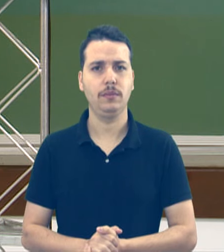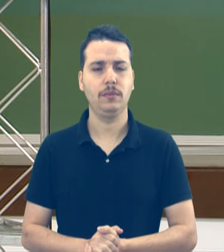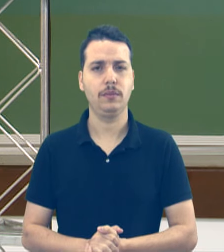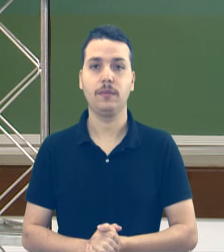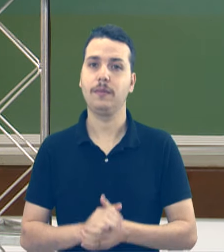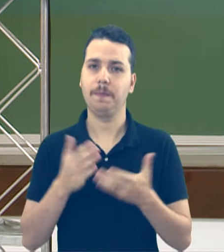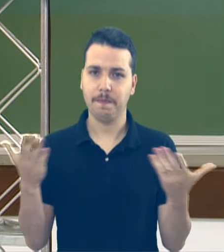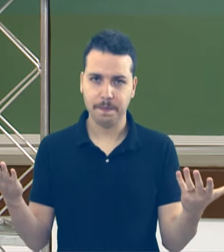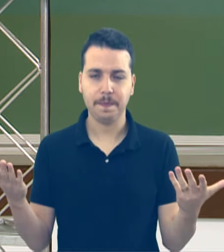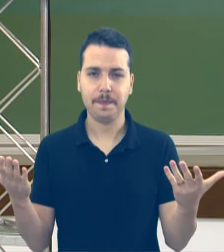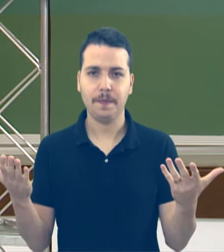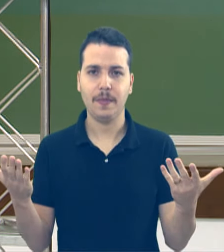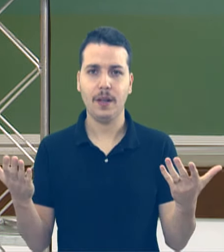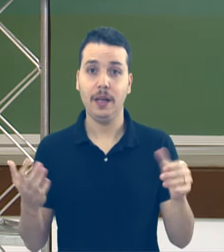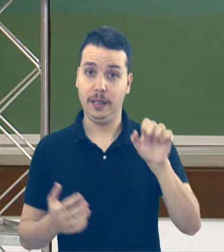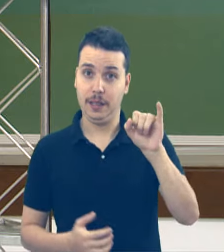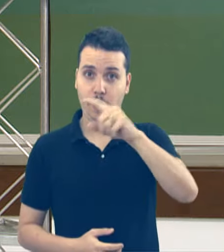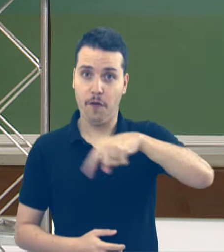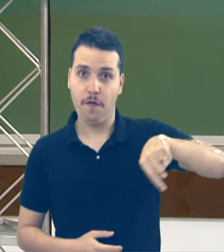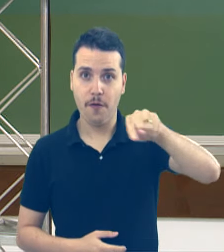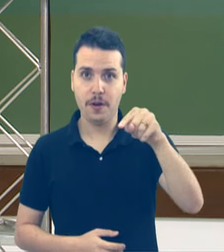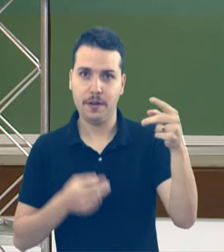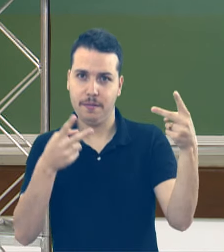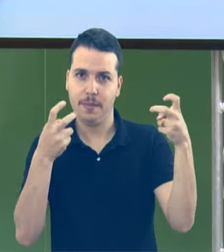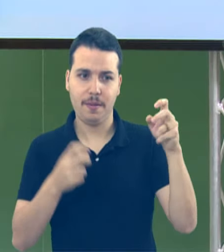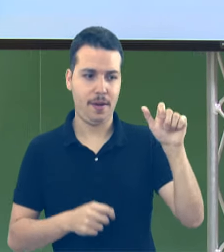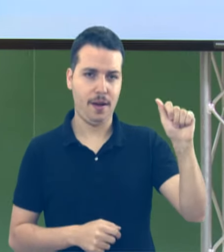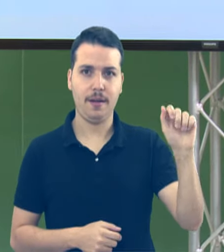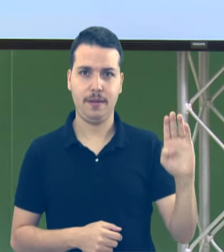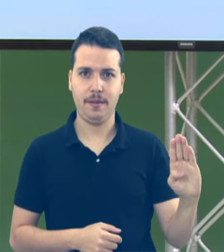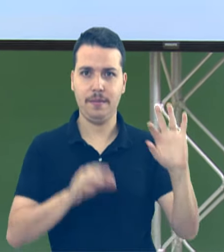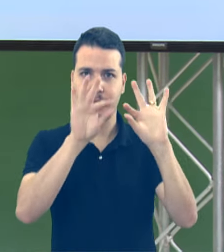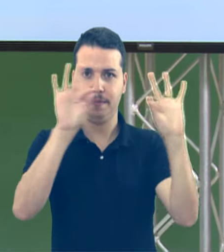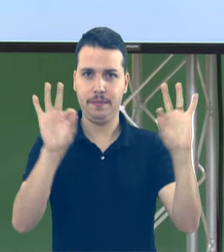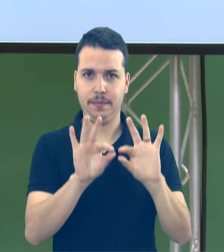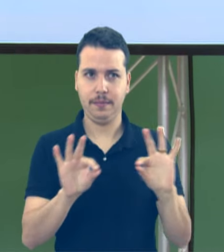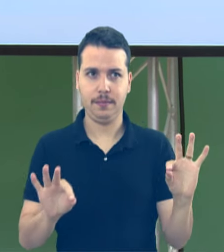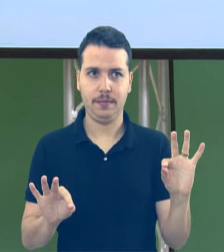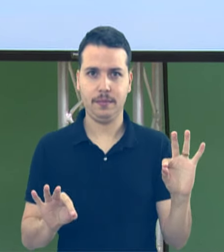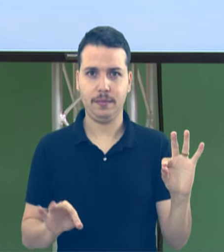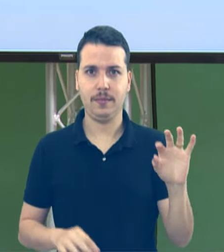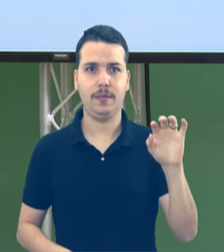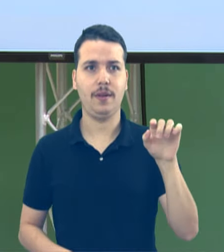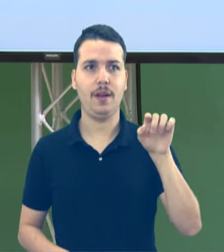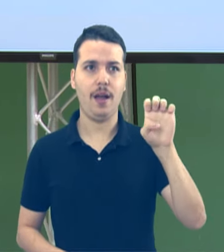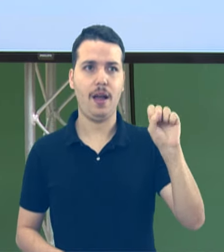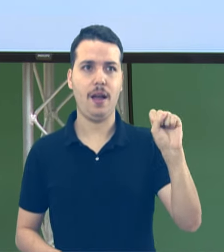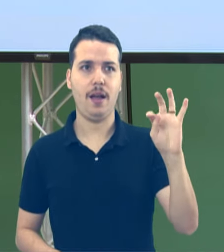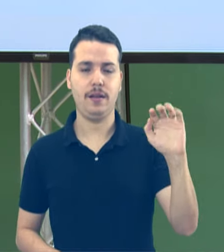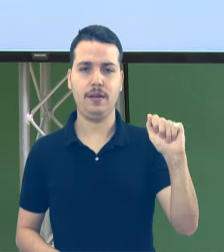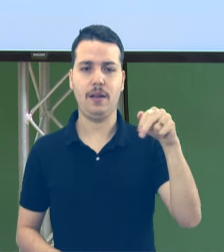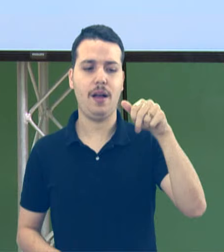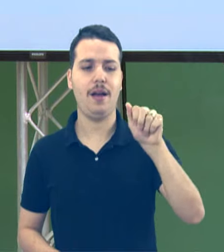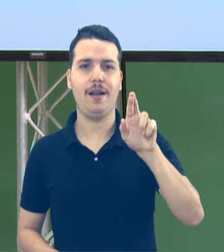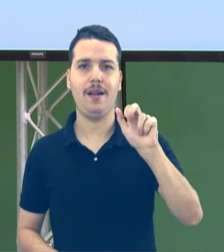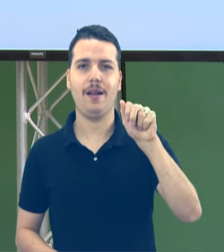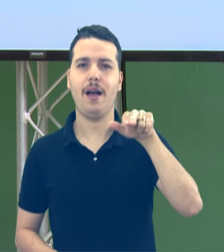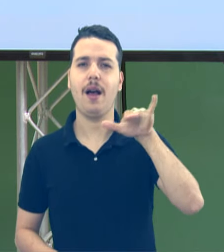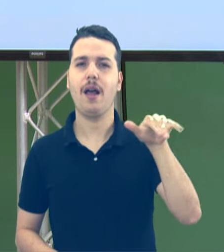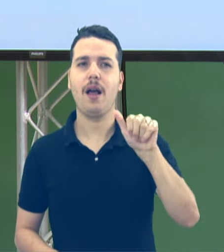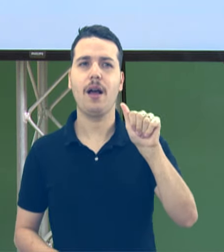Então, pessoal, se vocês observarem essas duas frases, esta naranja está esquisita. O que